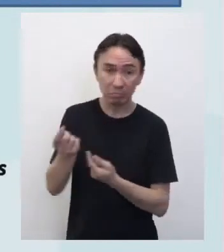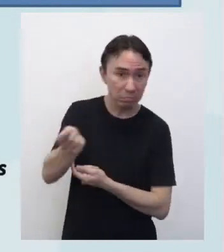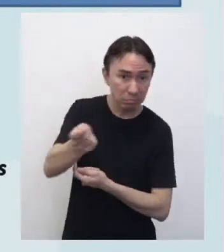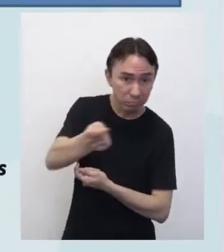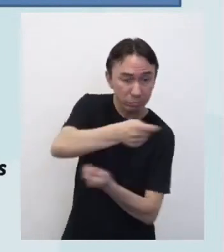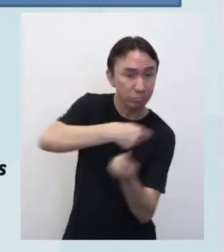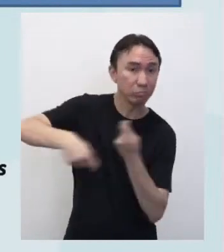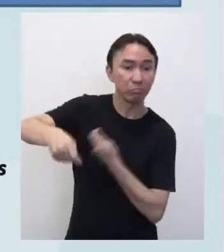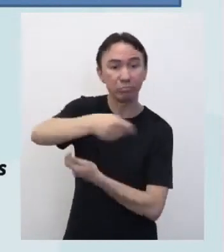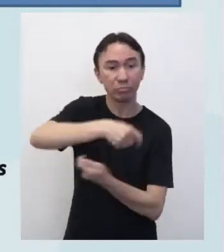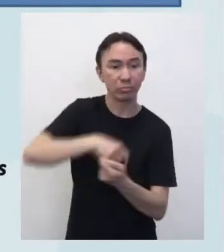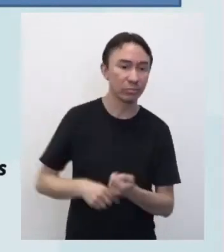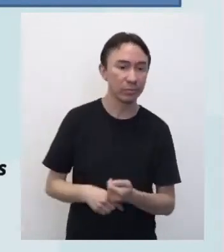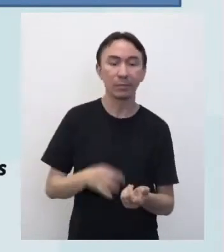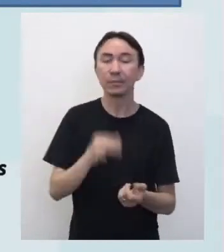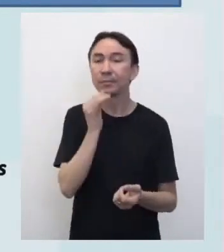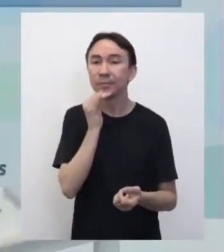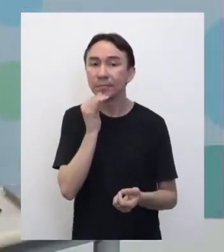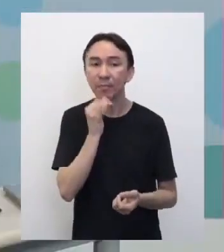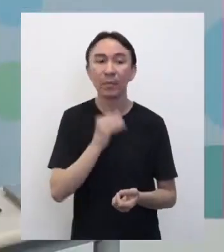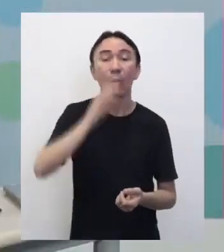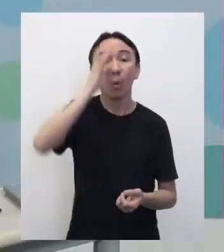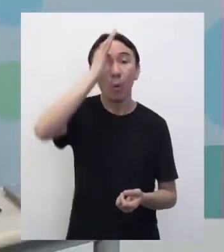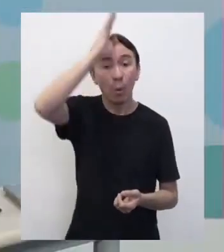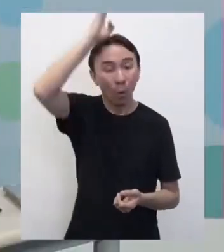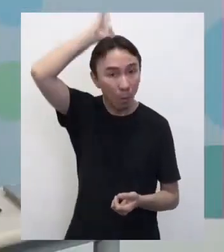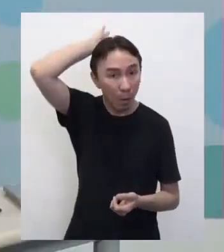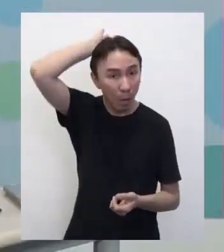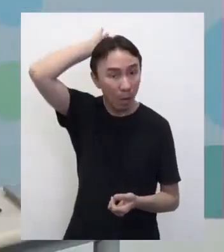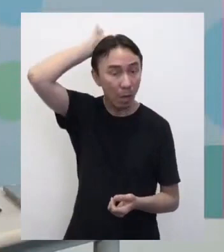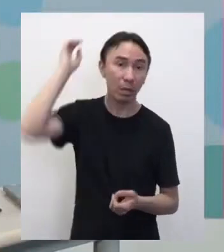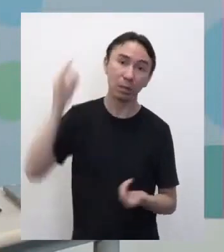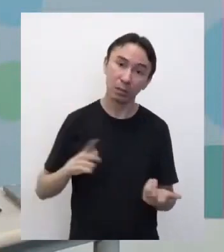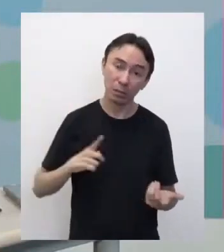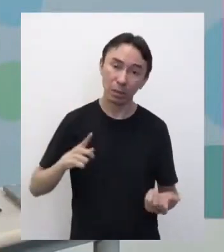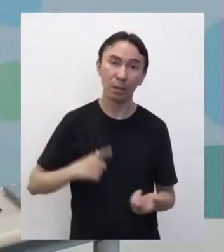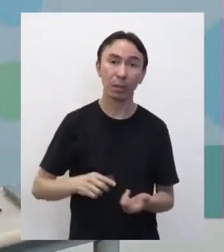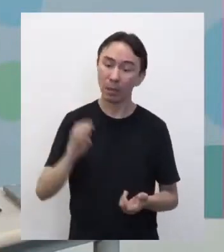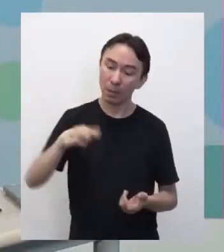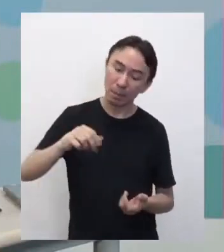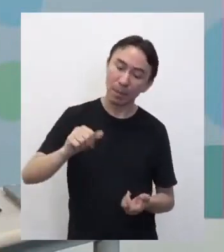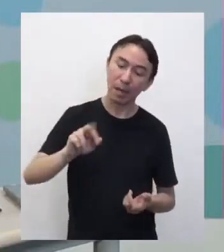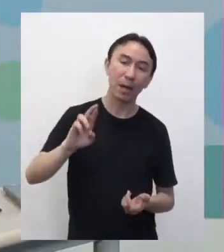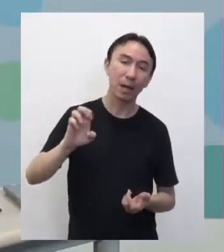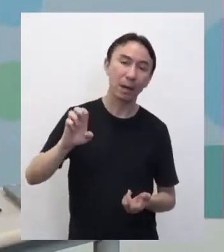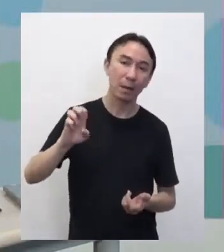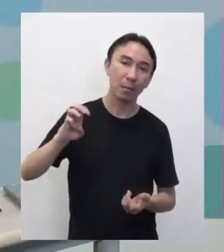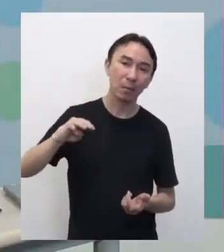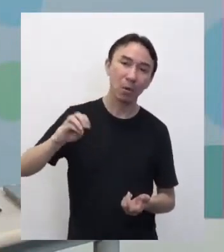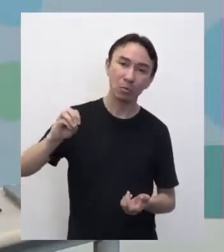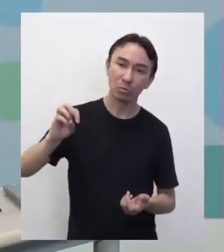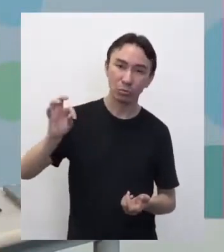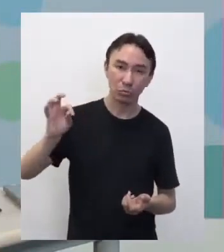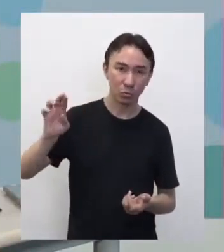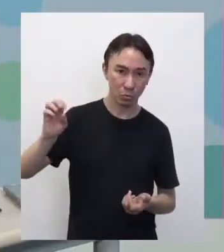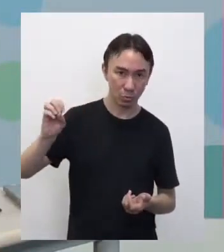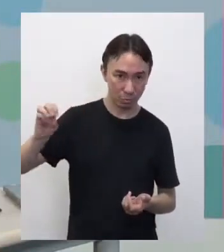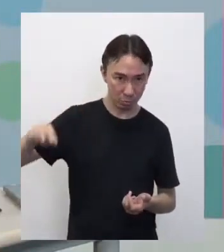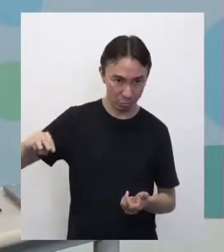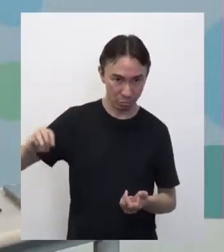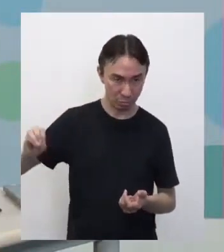sobre Roma, nós falamos lá do chamado Mare Nostrum, né? Os romanos, ao conquistar Cartago, conseguiram